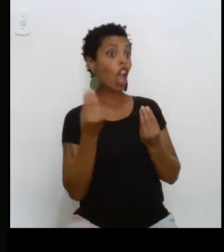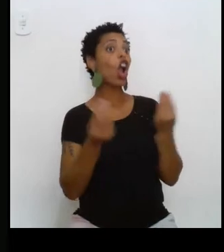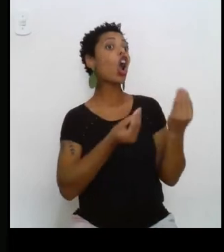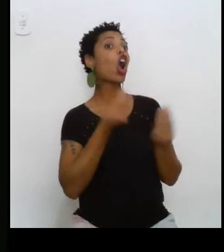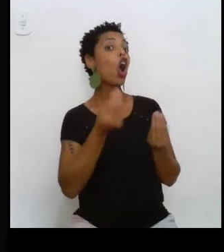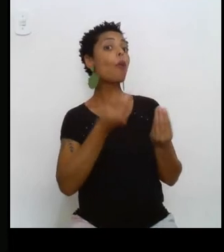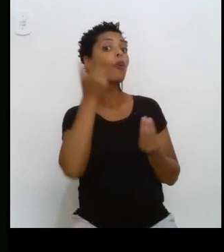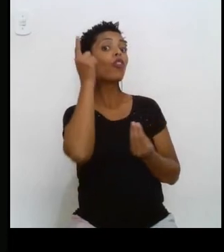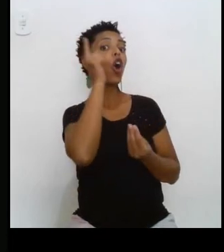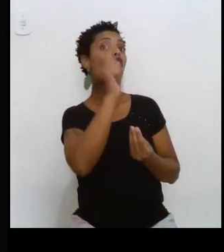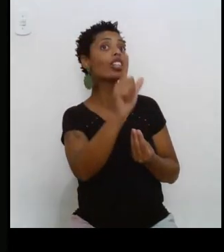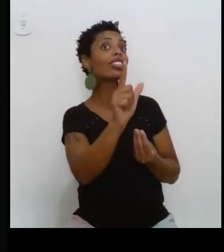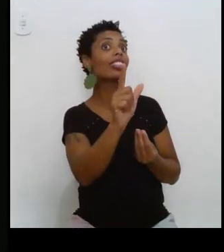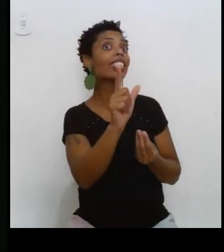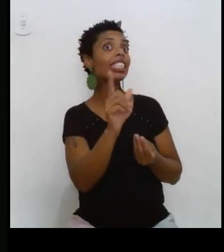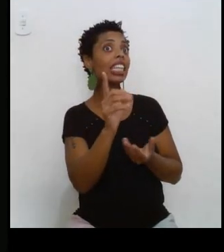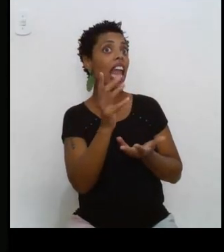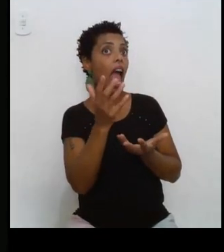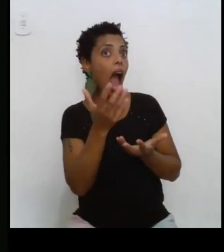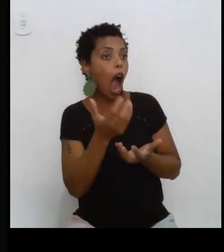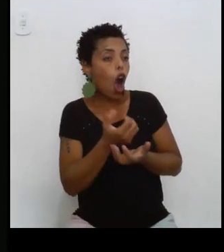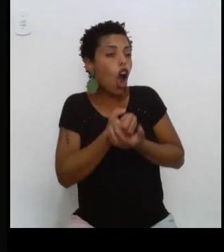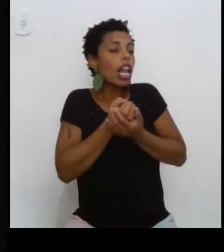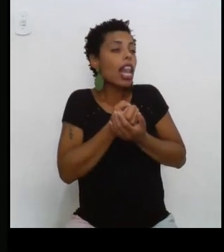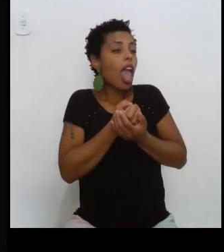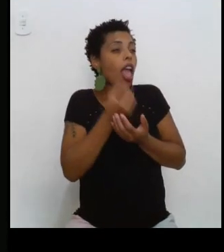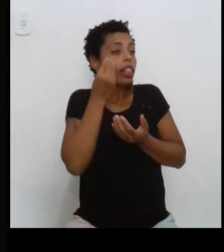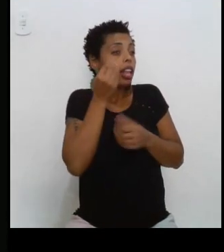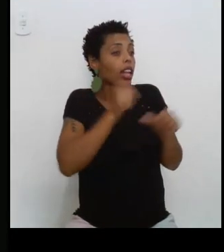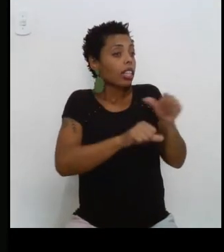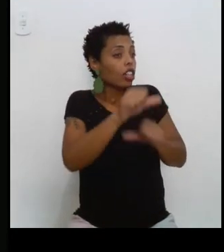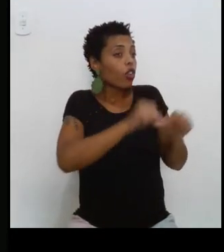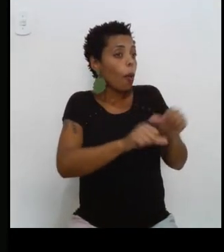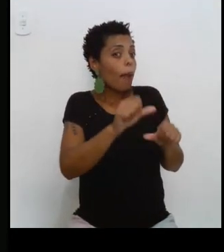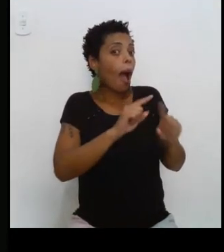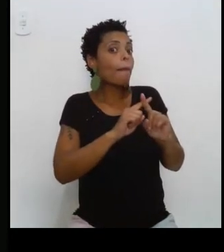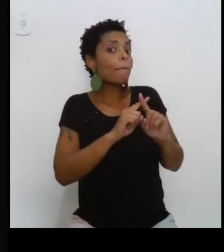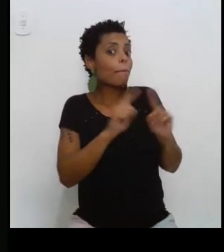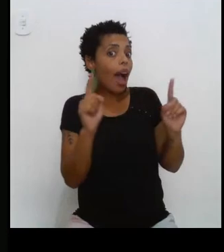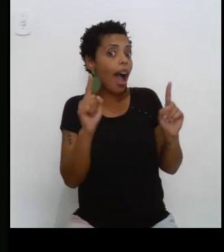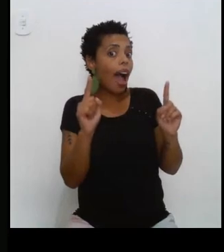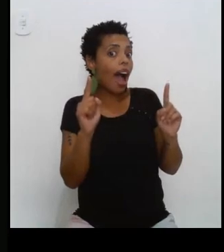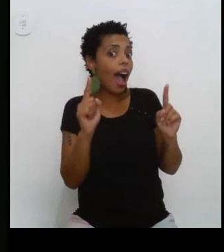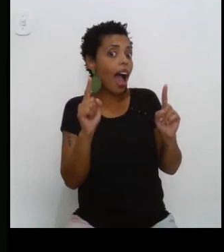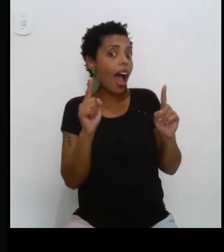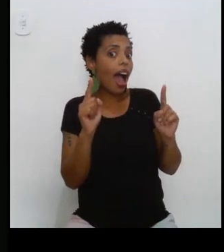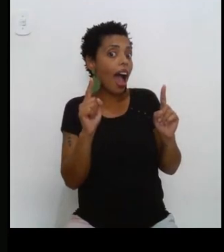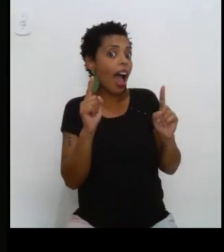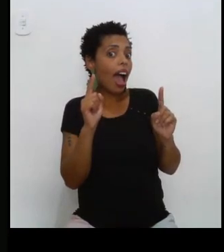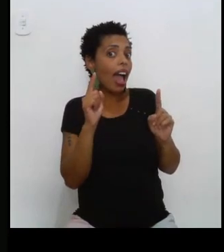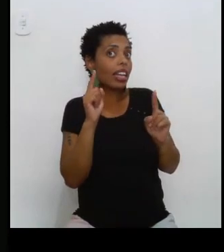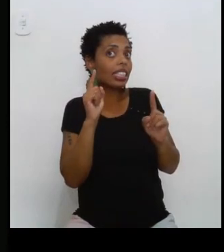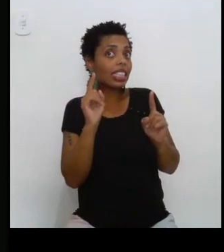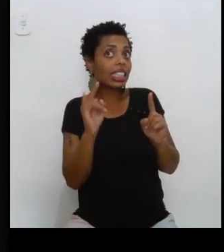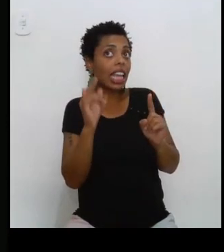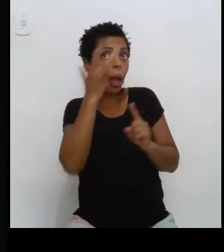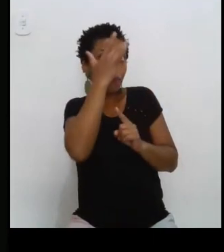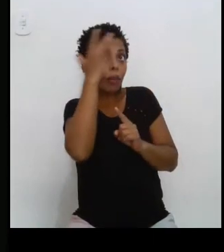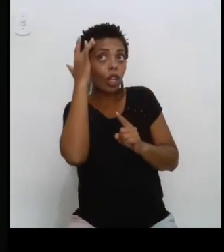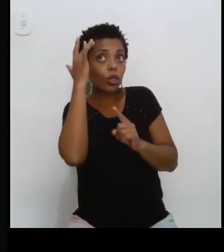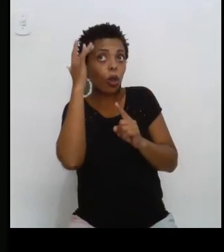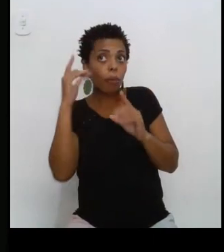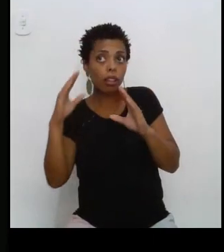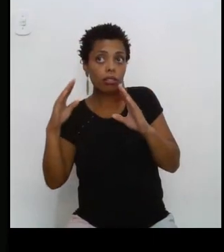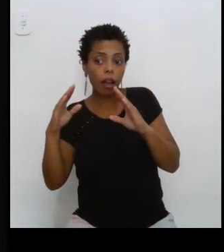né e tento me transformar mas no tempo temos um diálogo com um quanto mais você vai subindo na pirâmide mais